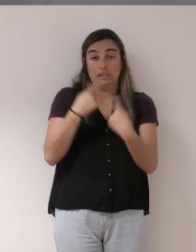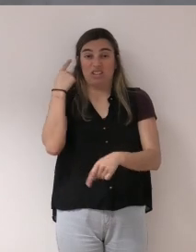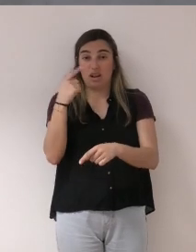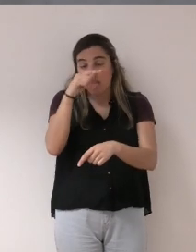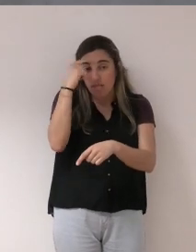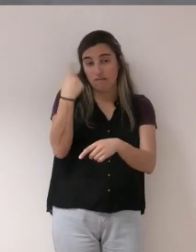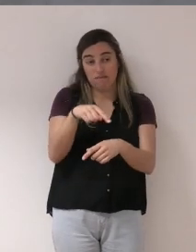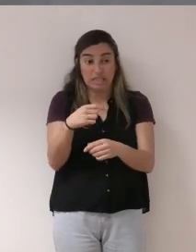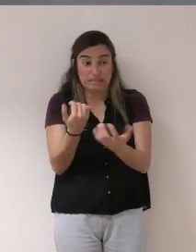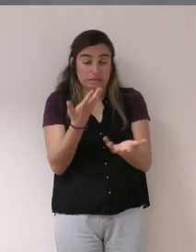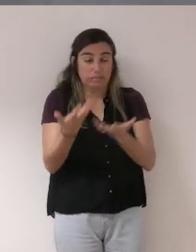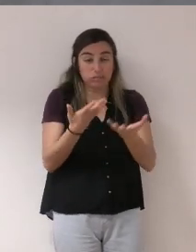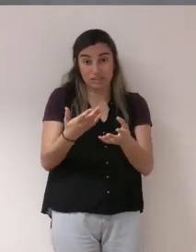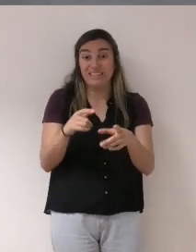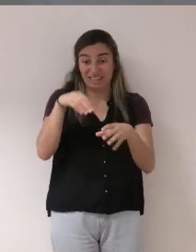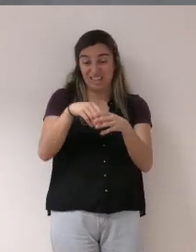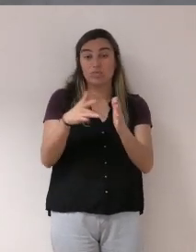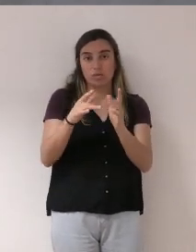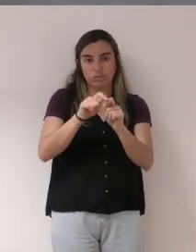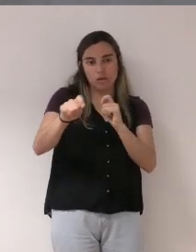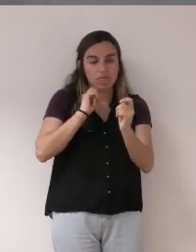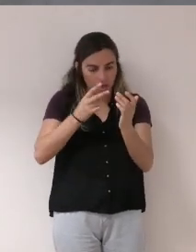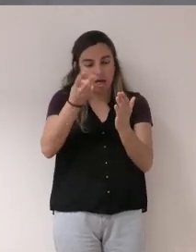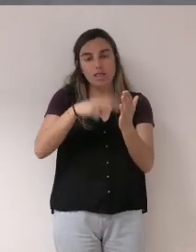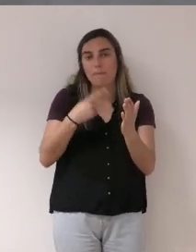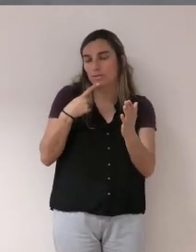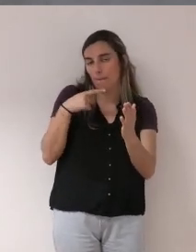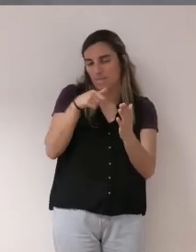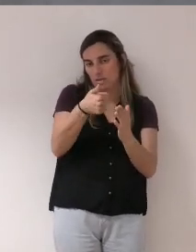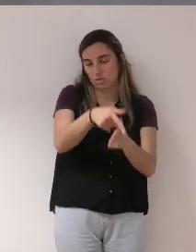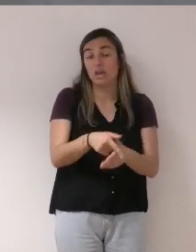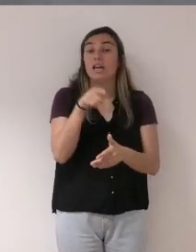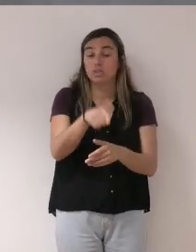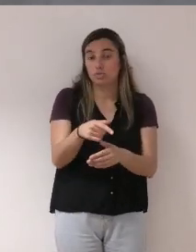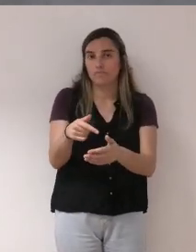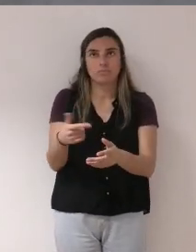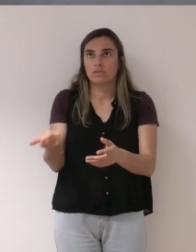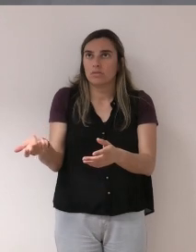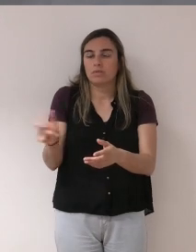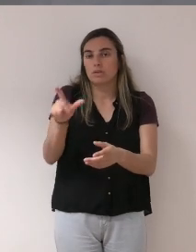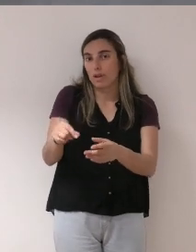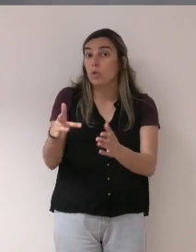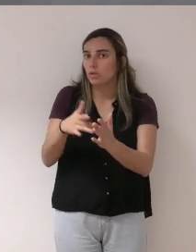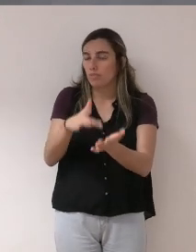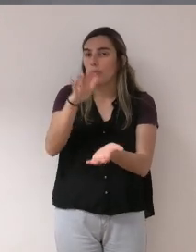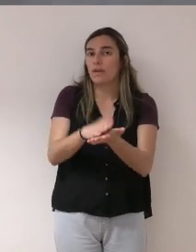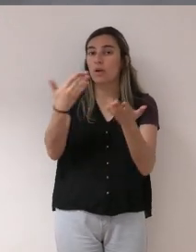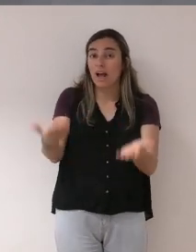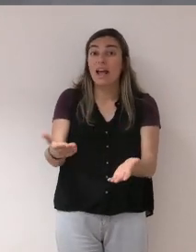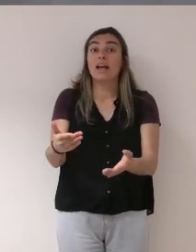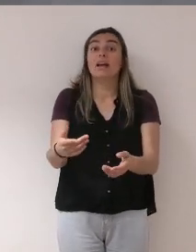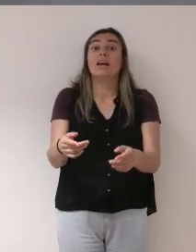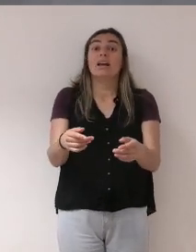é? E isso vai até, sei lá, a um livro que eu acho fantástico, é este, A Terra da